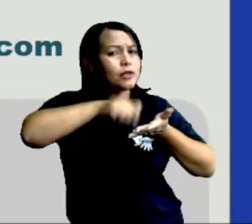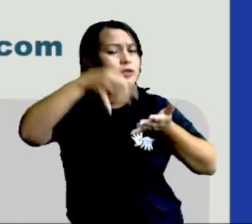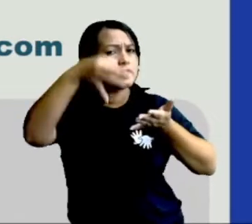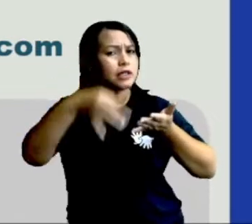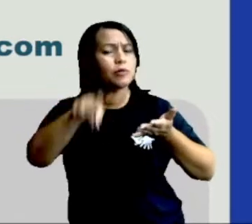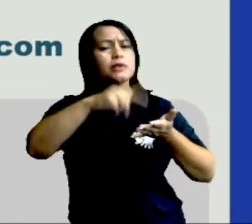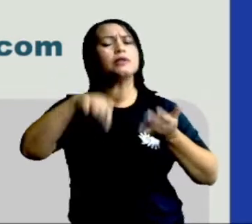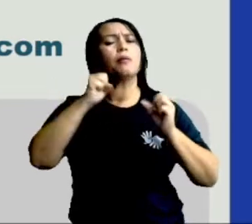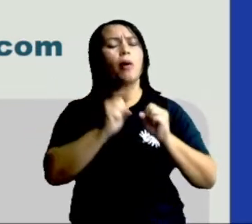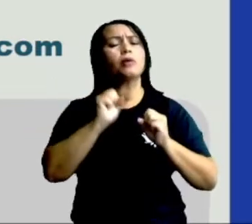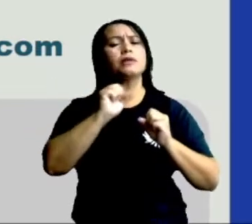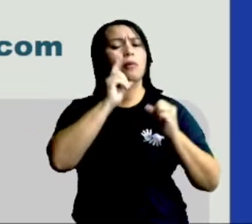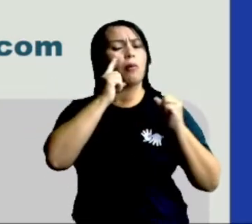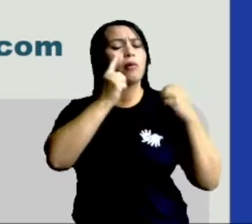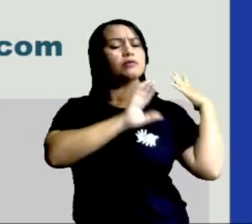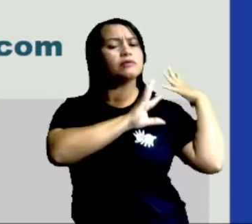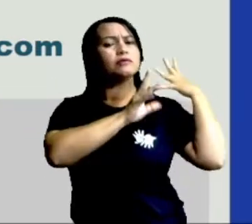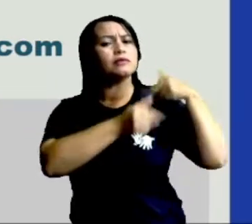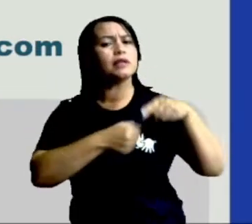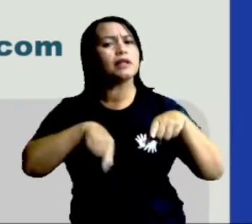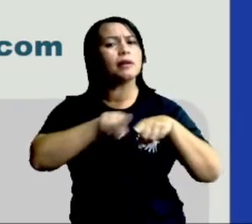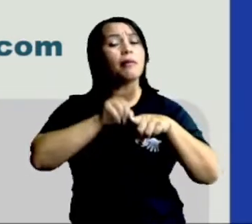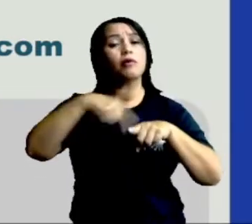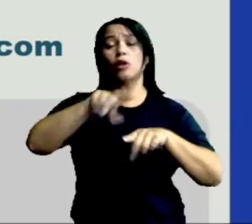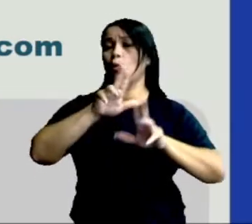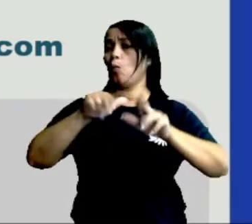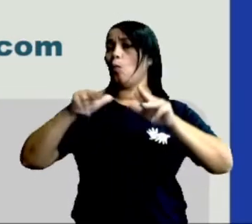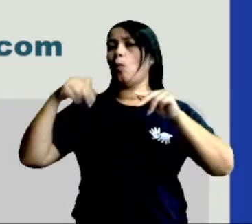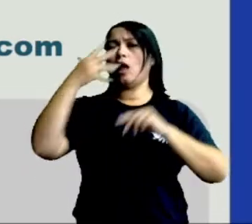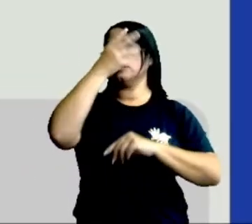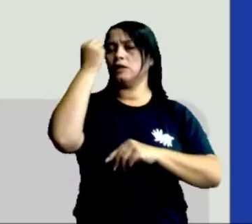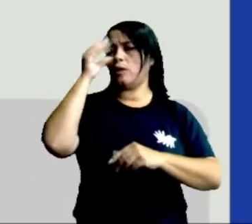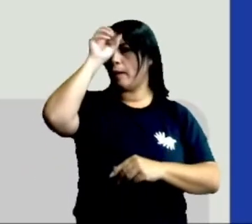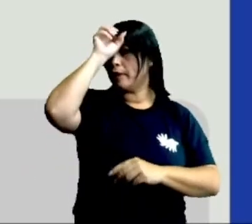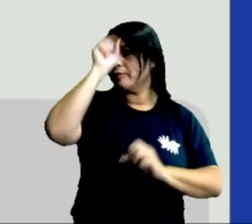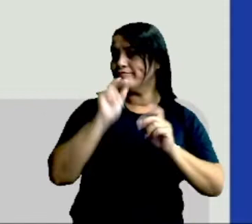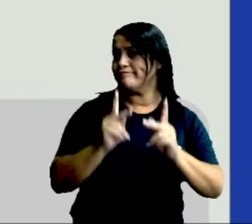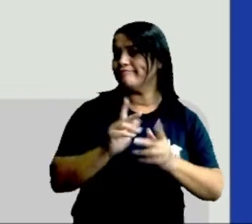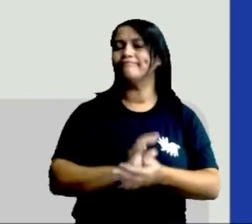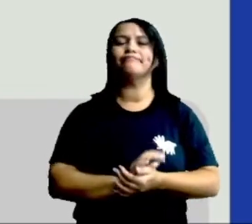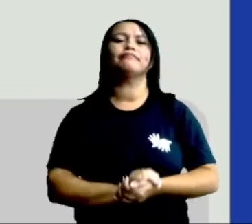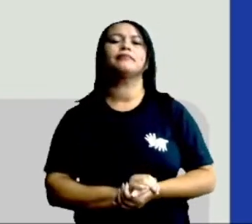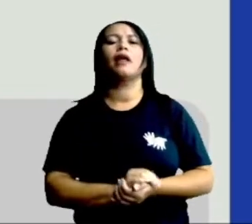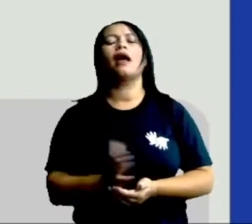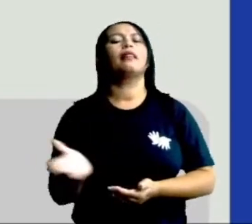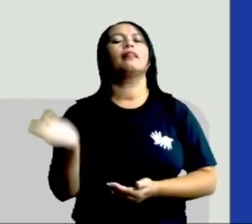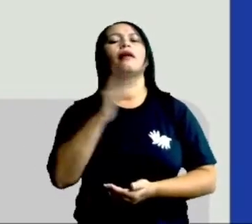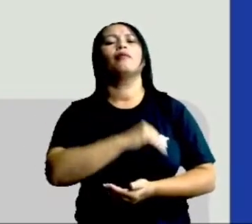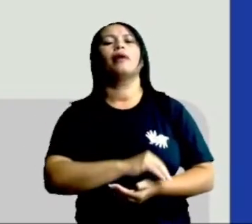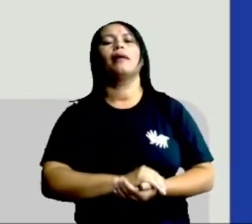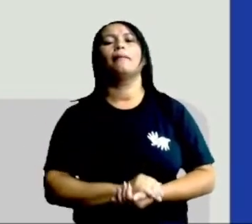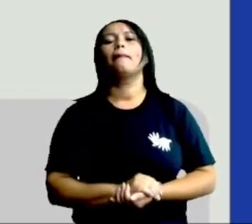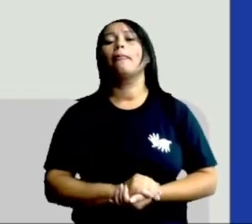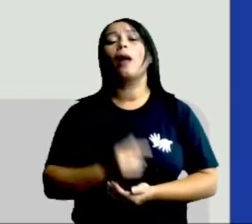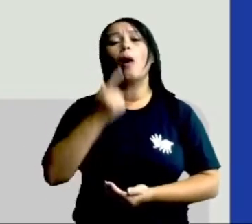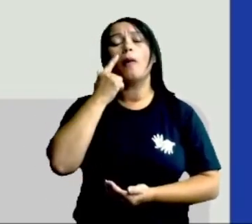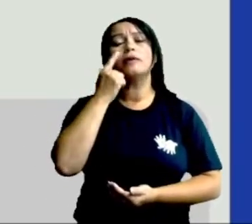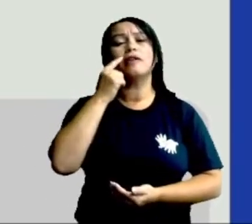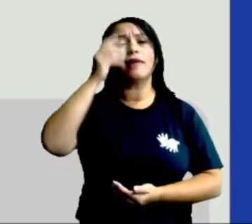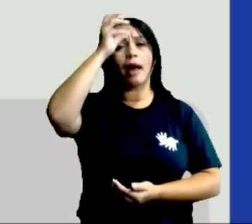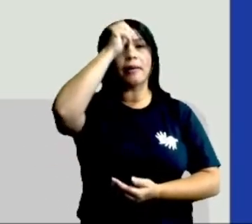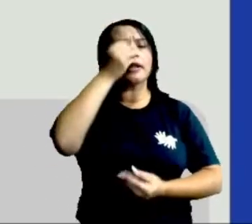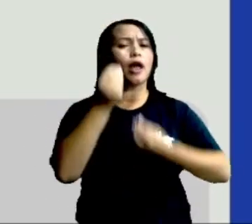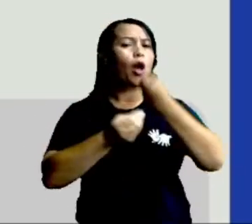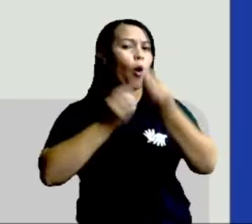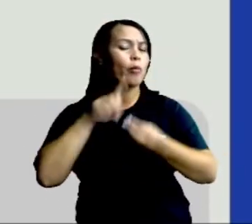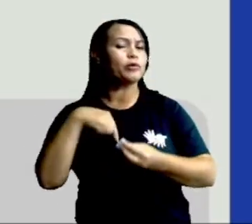para que vocês possam revisar e assim vocês nunca vão esquecer o que aprendeu. Então vamos lá. Aprender como